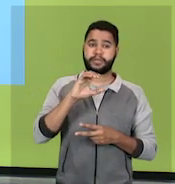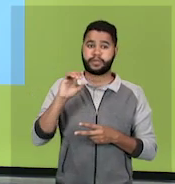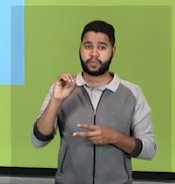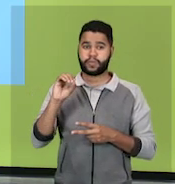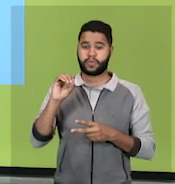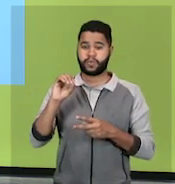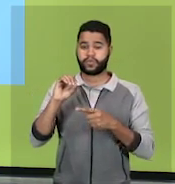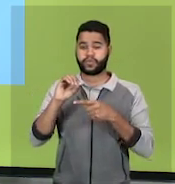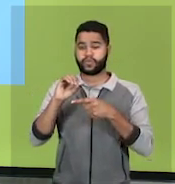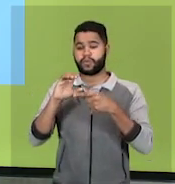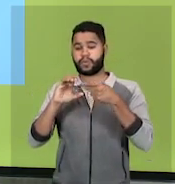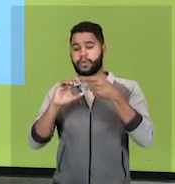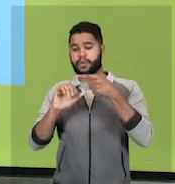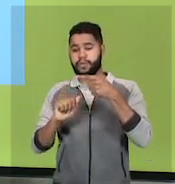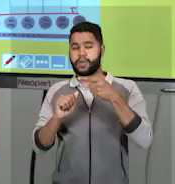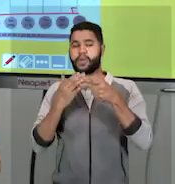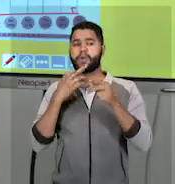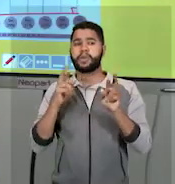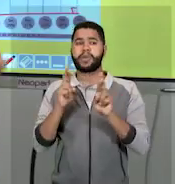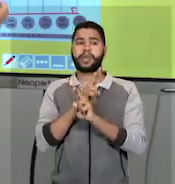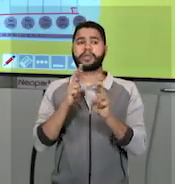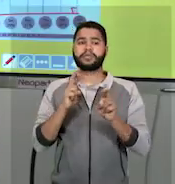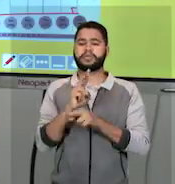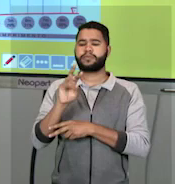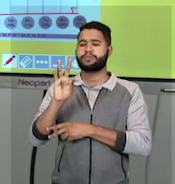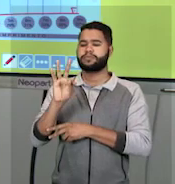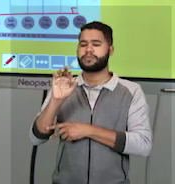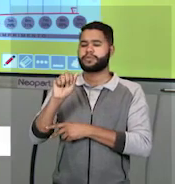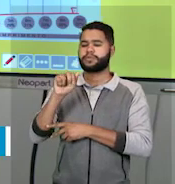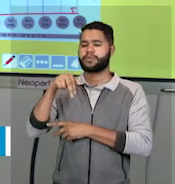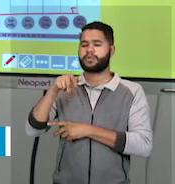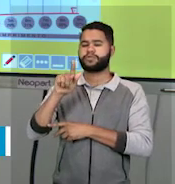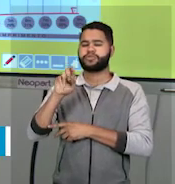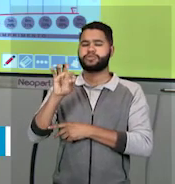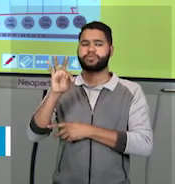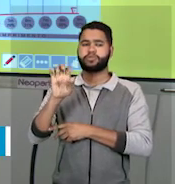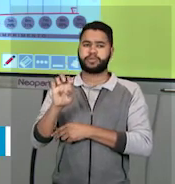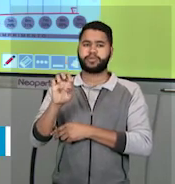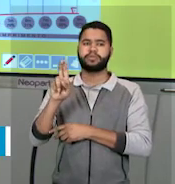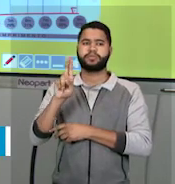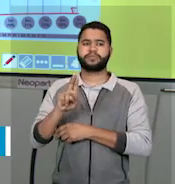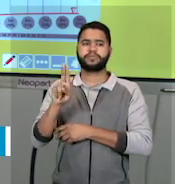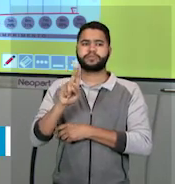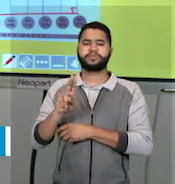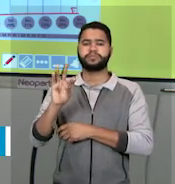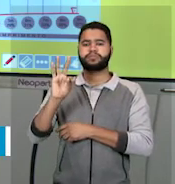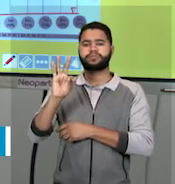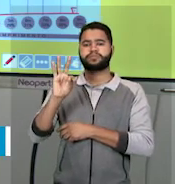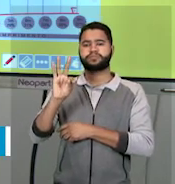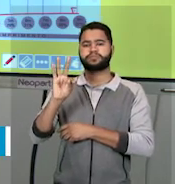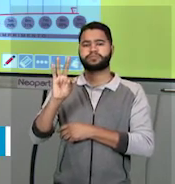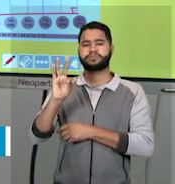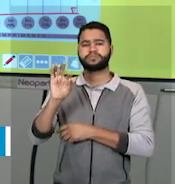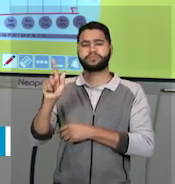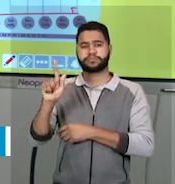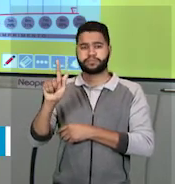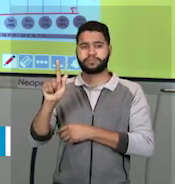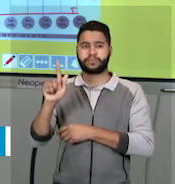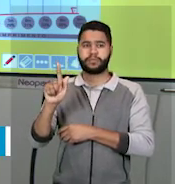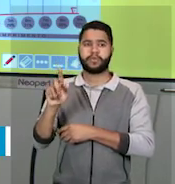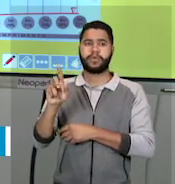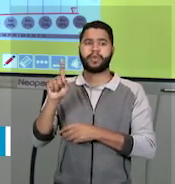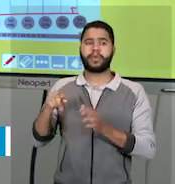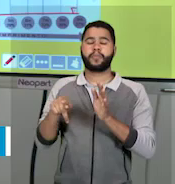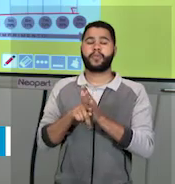adjacente. Então, qual que é essa relação? Tangente. Então, nós vamos utilizar a tangente do ângulo que eu vou chamar aqui de alfa.